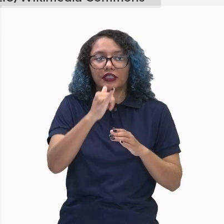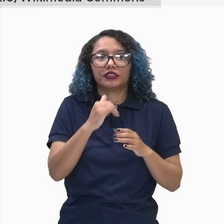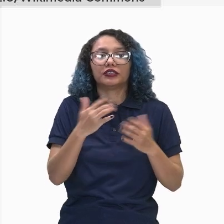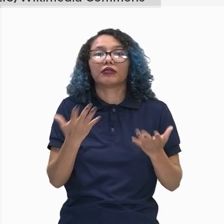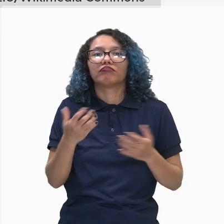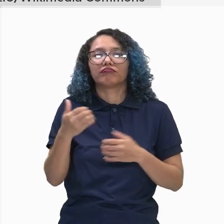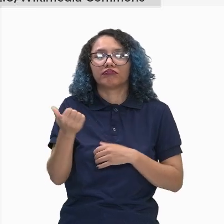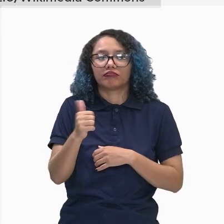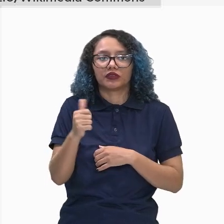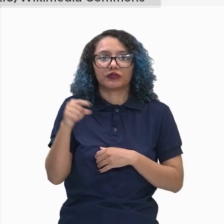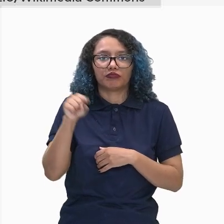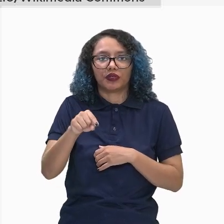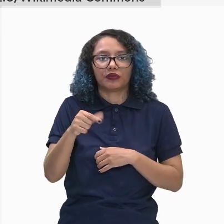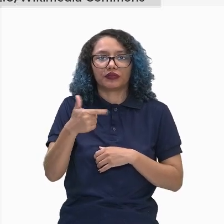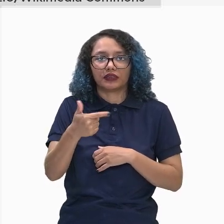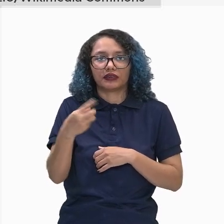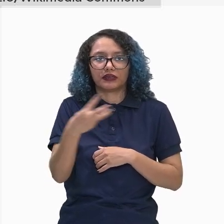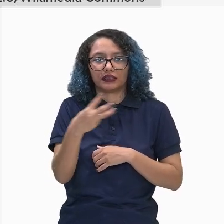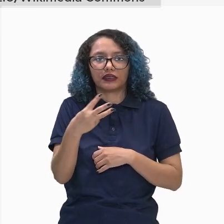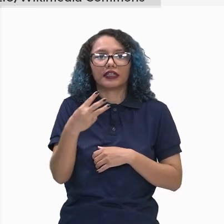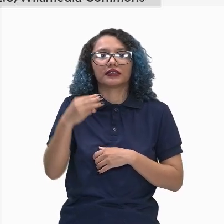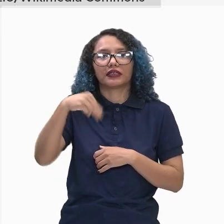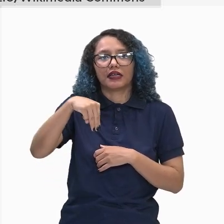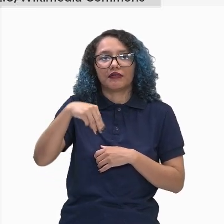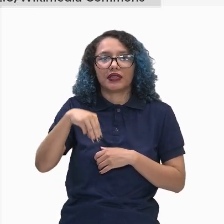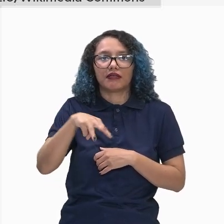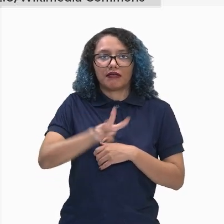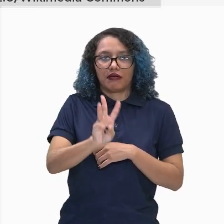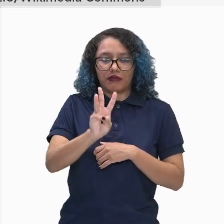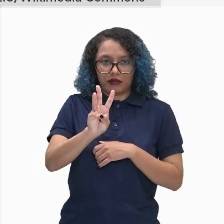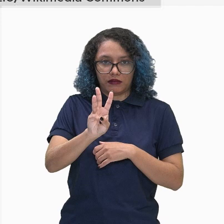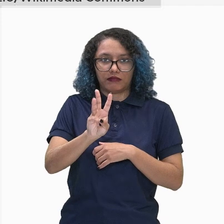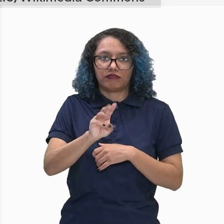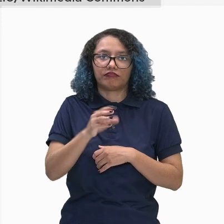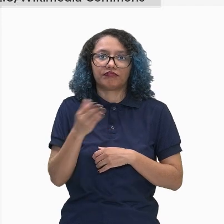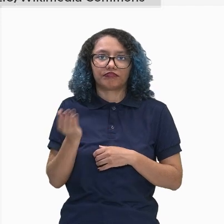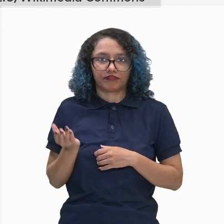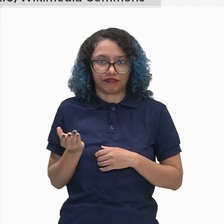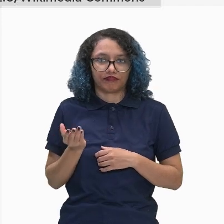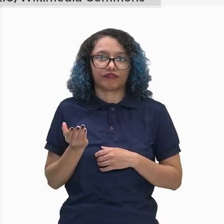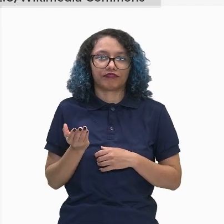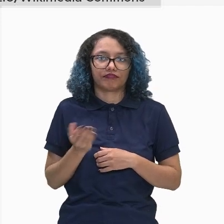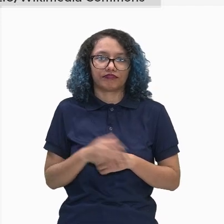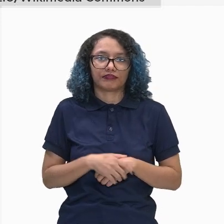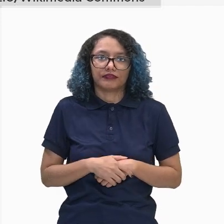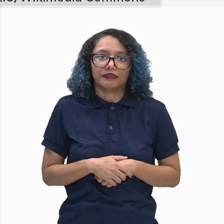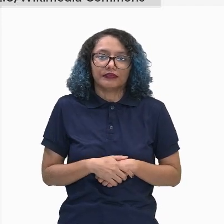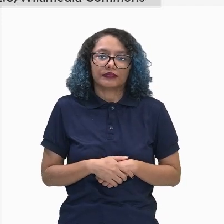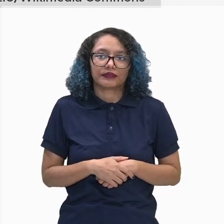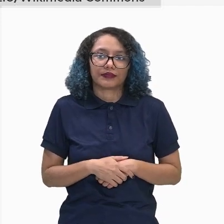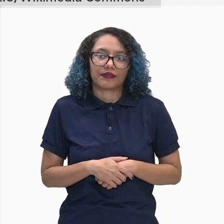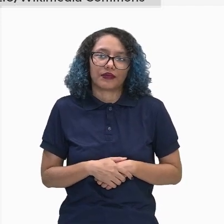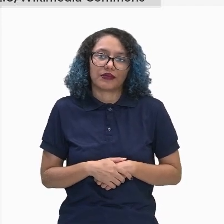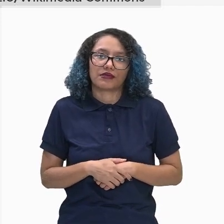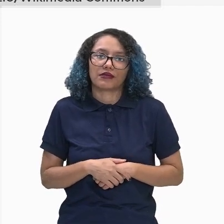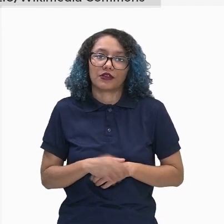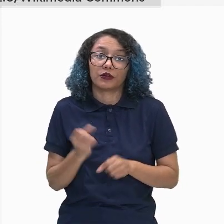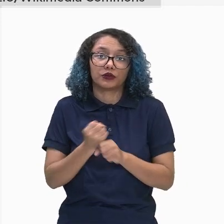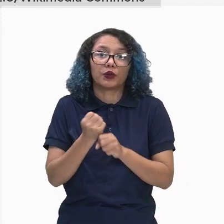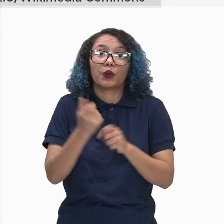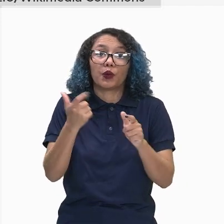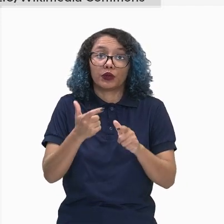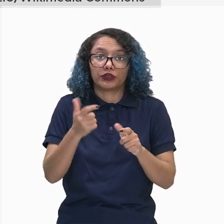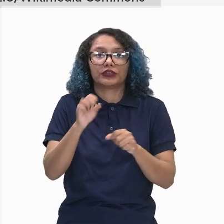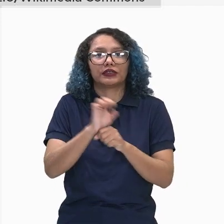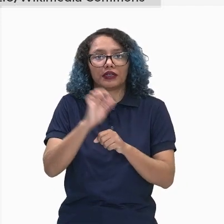11.233 megawatts. Então você percebe aí que essa construção, né, está localizada no estado do Pará, nesse rio aí